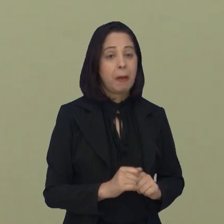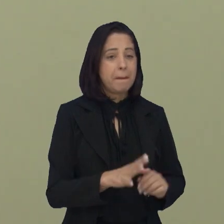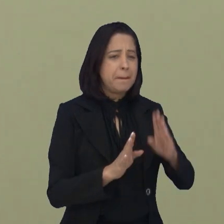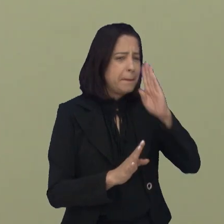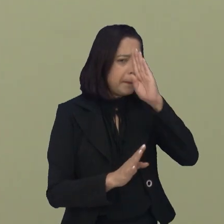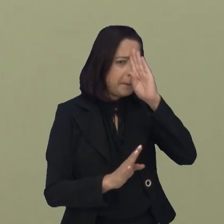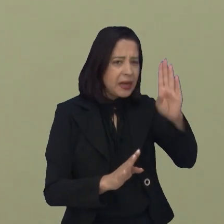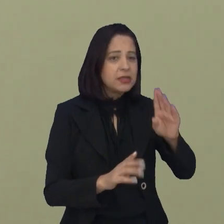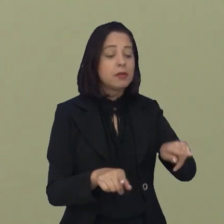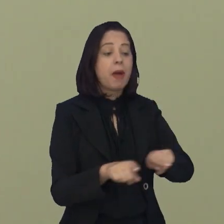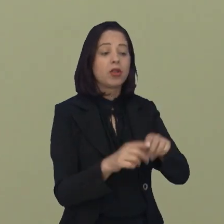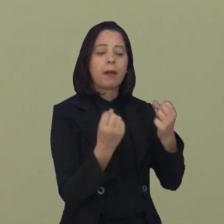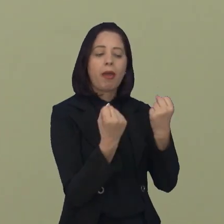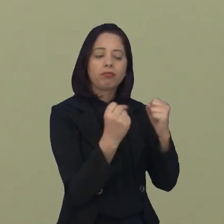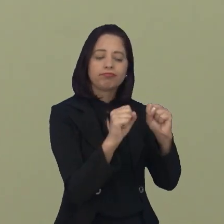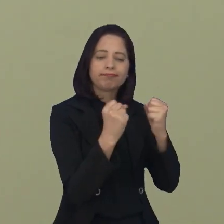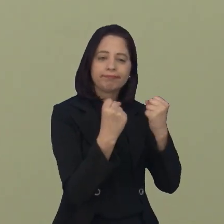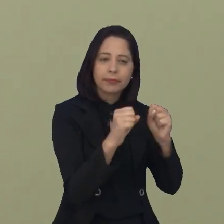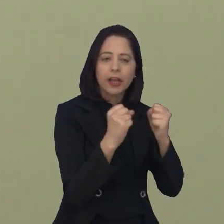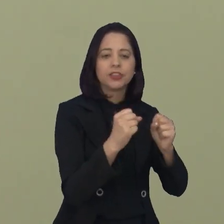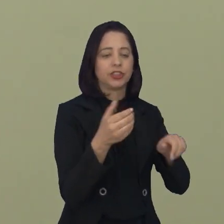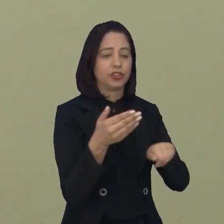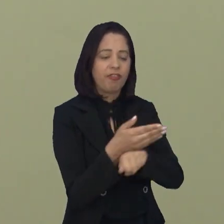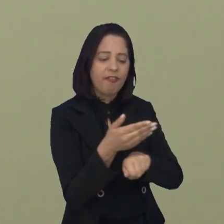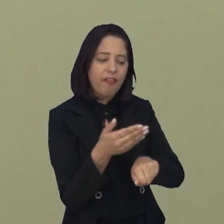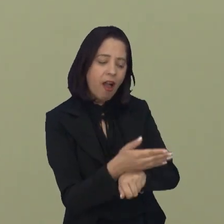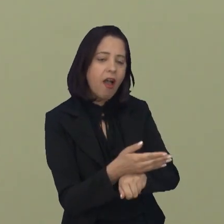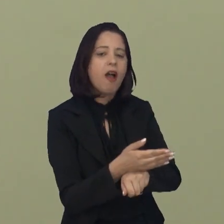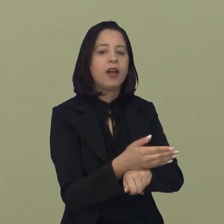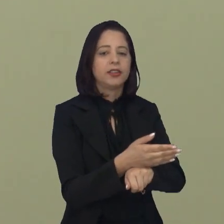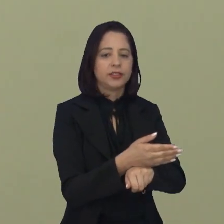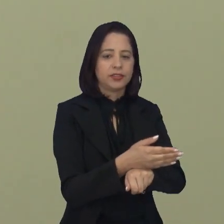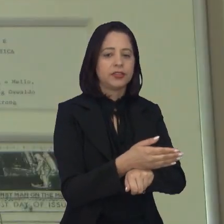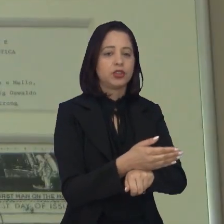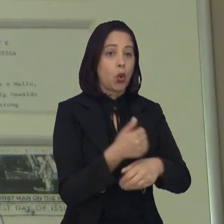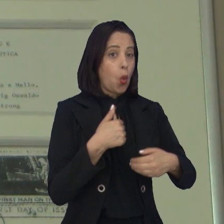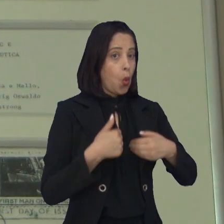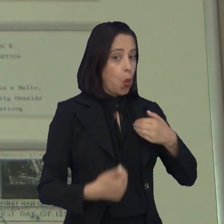principalmente manter a atividade, manter